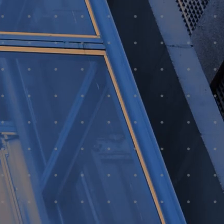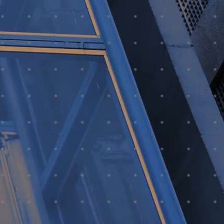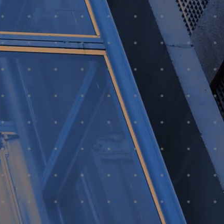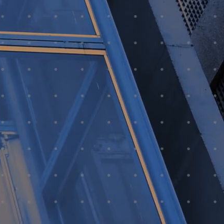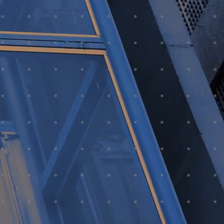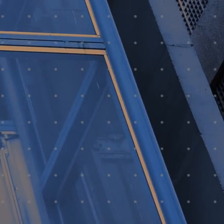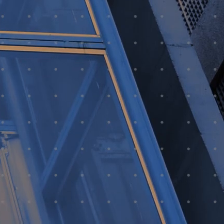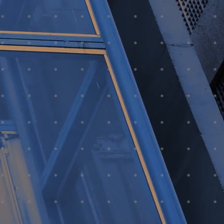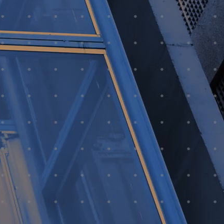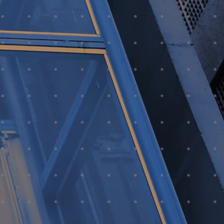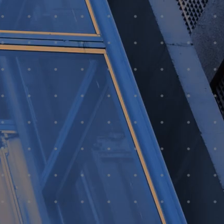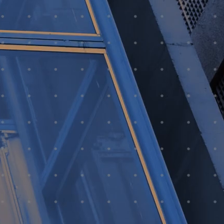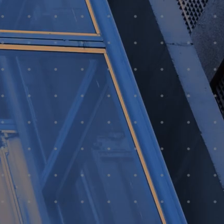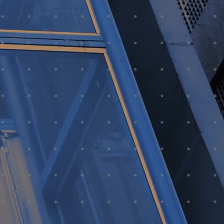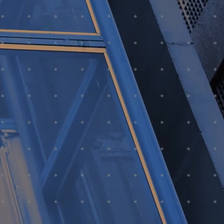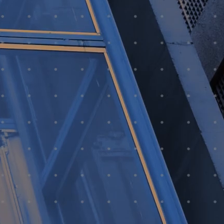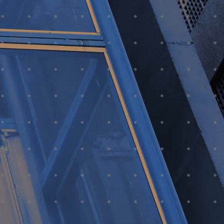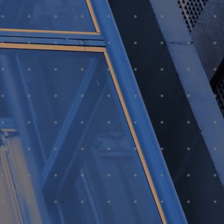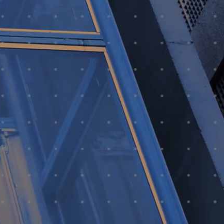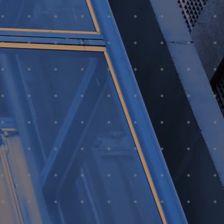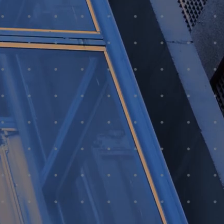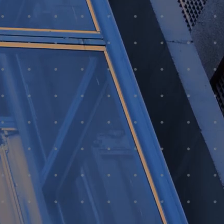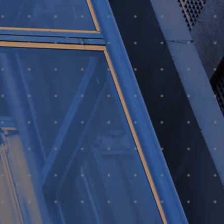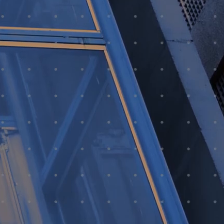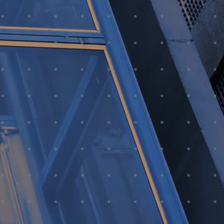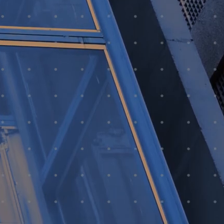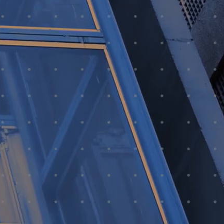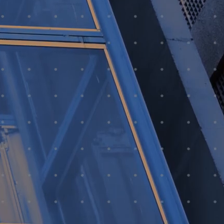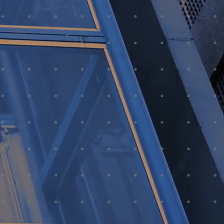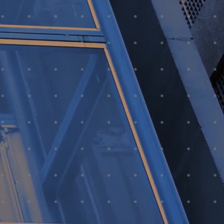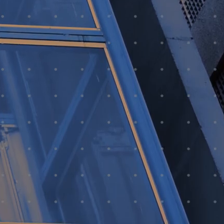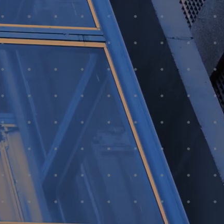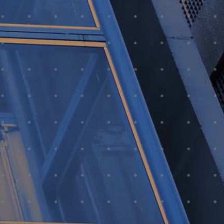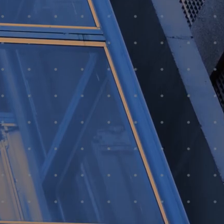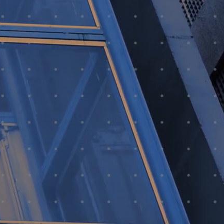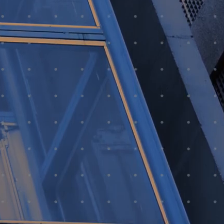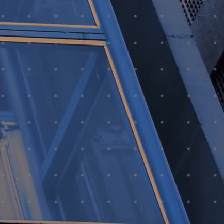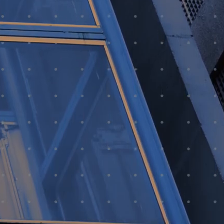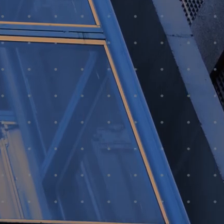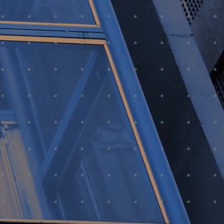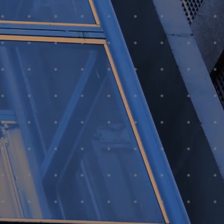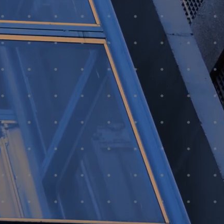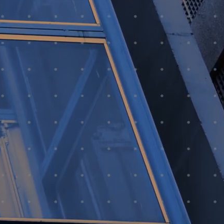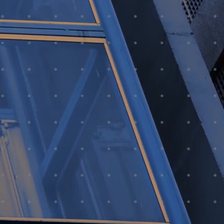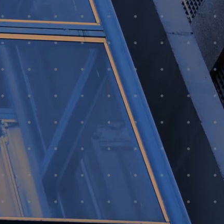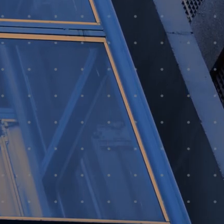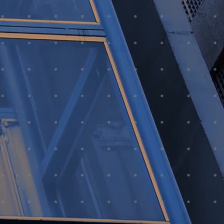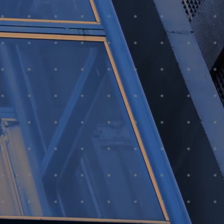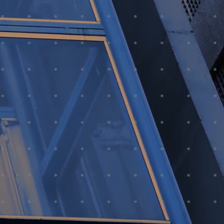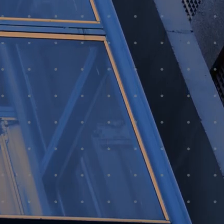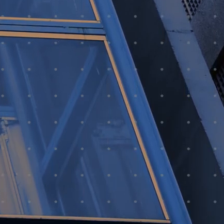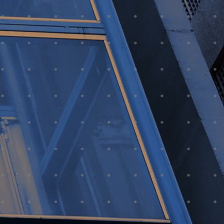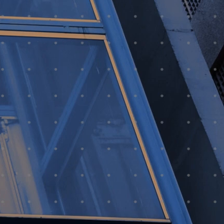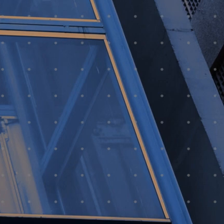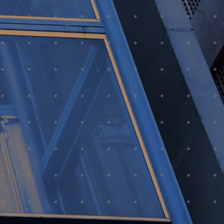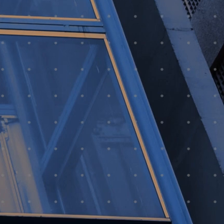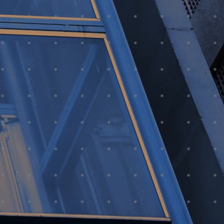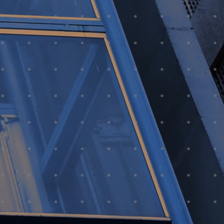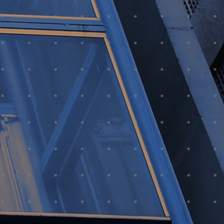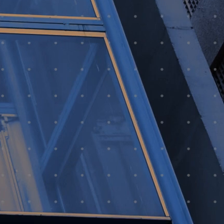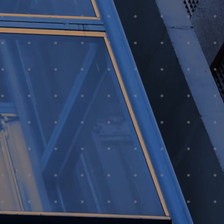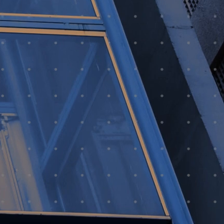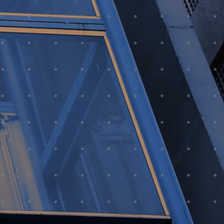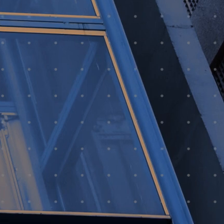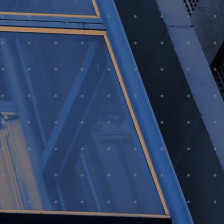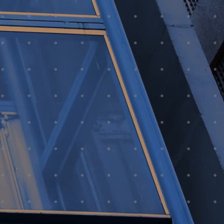de obras, assistente administrativo, atendente de lojas e mercados, auxiliar administrativo, auxiliar